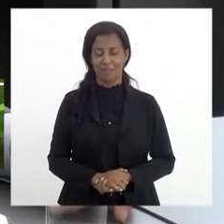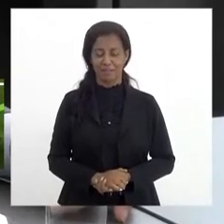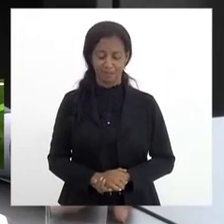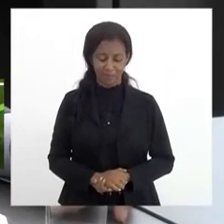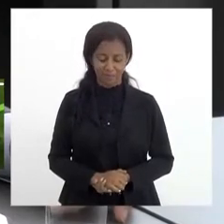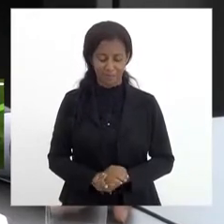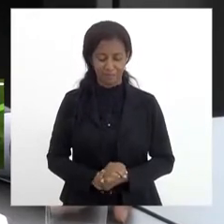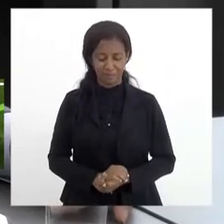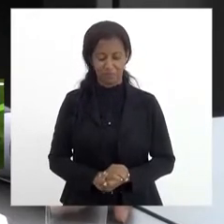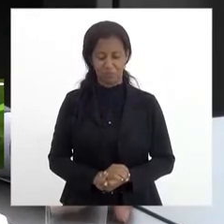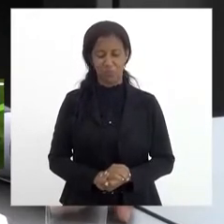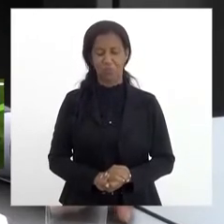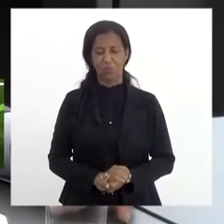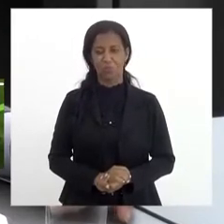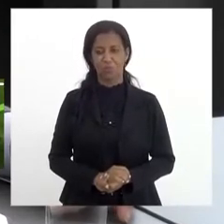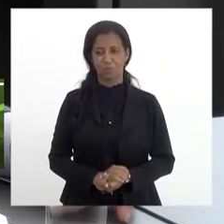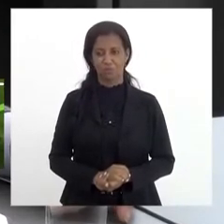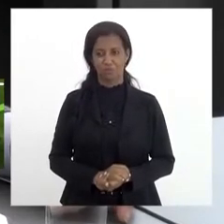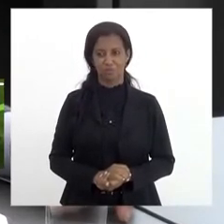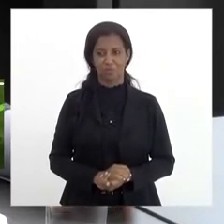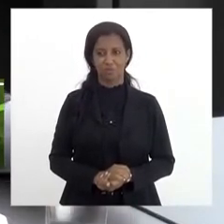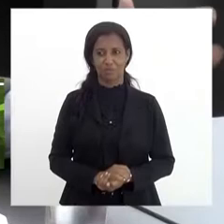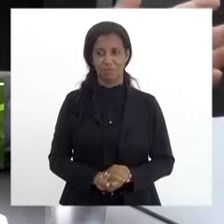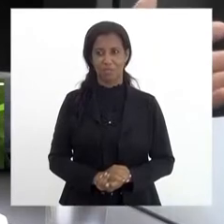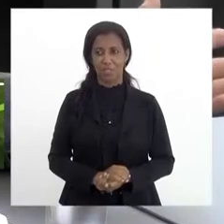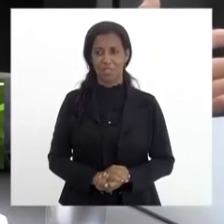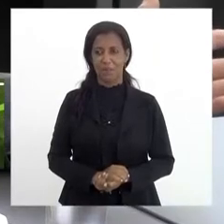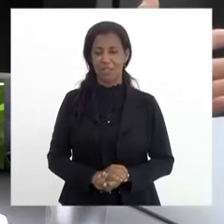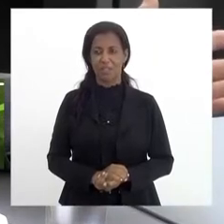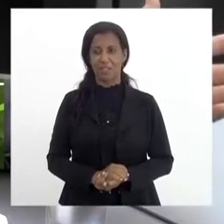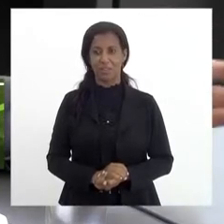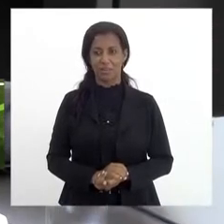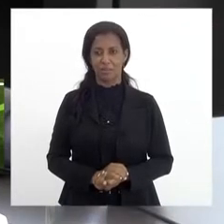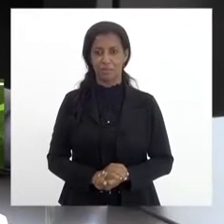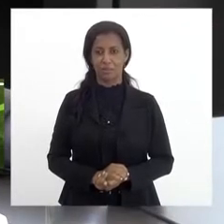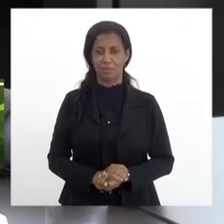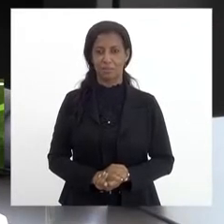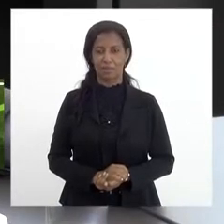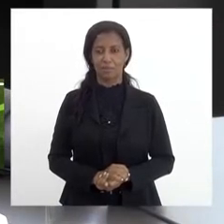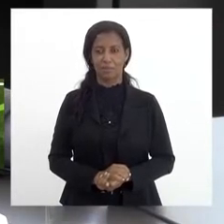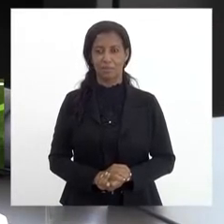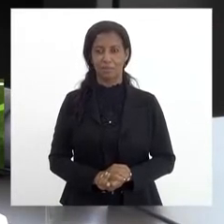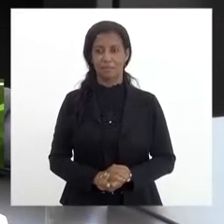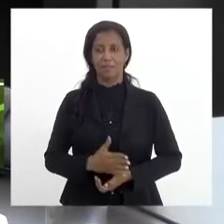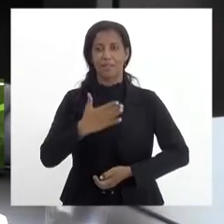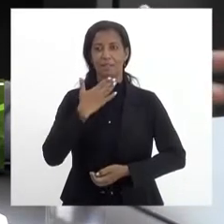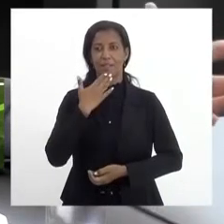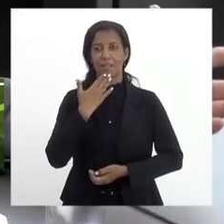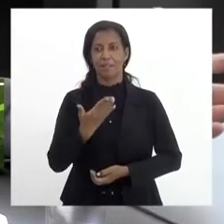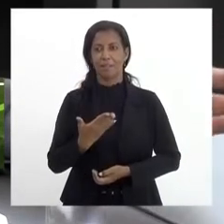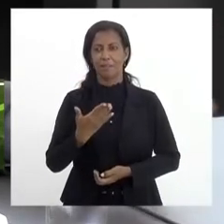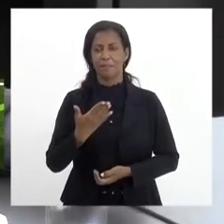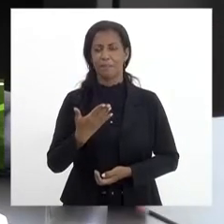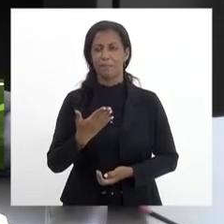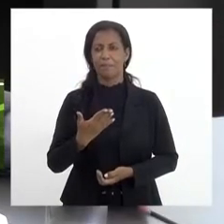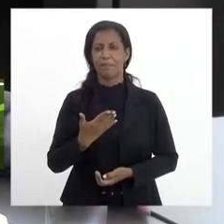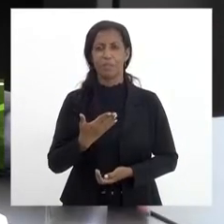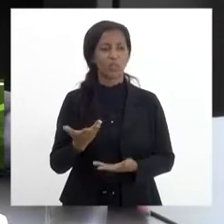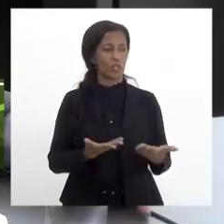governo Rosinha, pedia para a nossa Espírito Santo